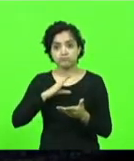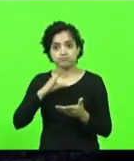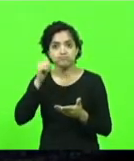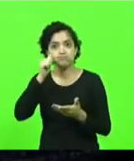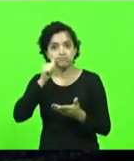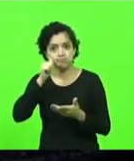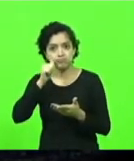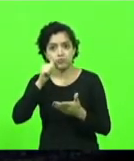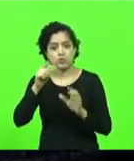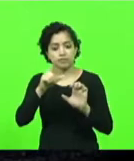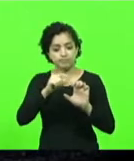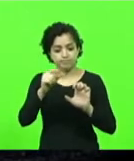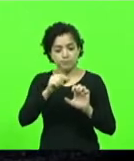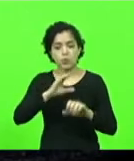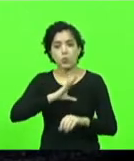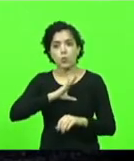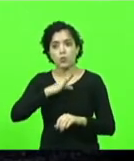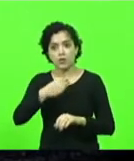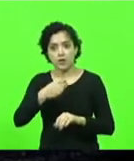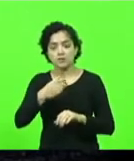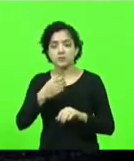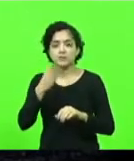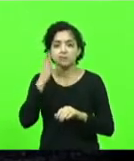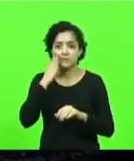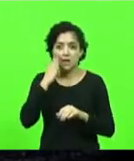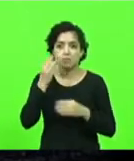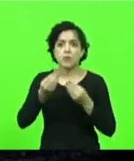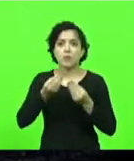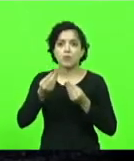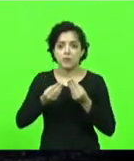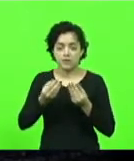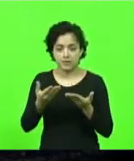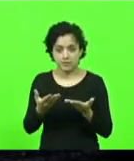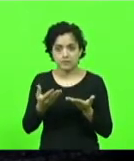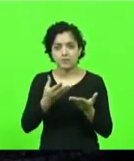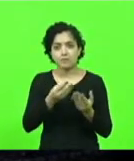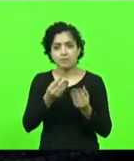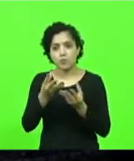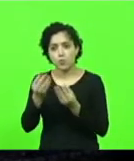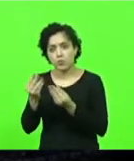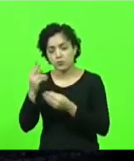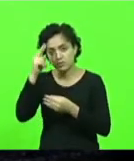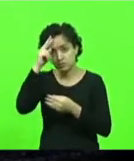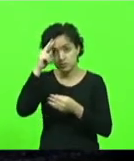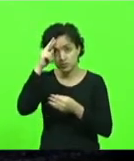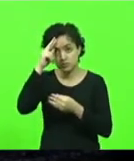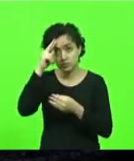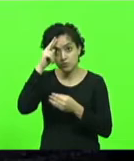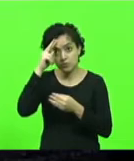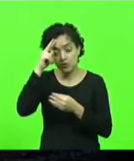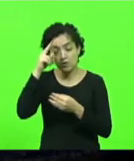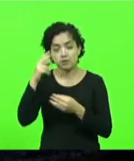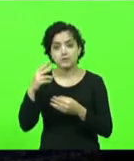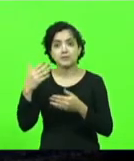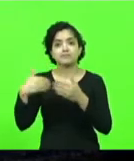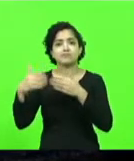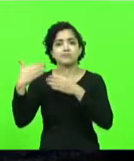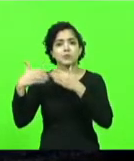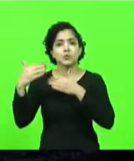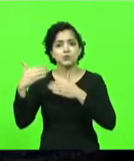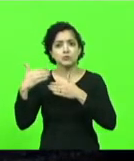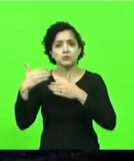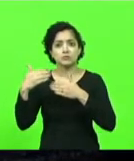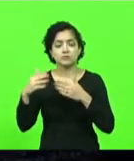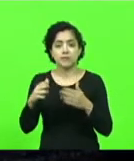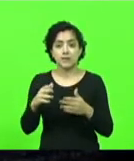empreender sabe que funciona assim tem muita história antes da Glória a